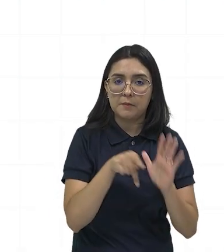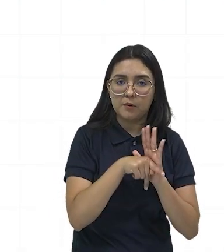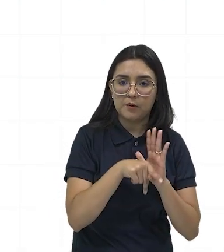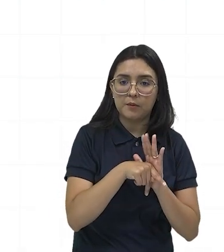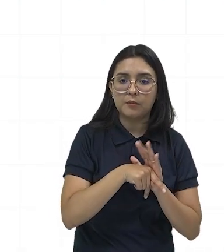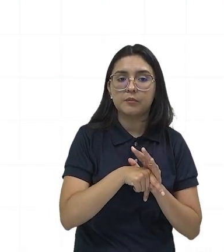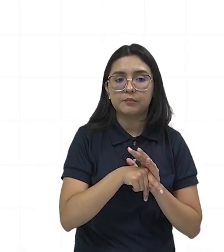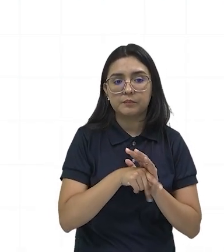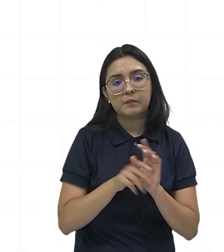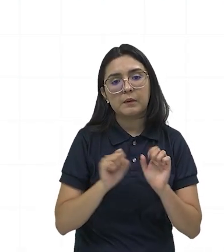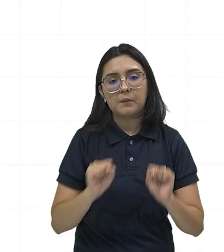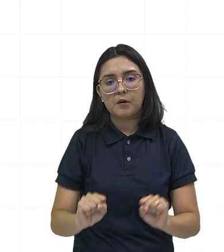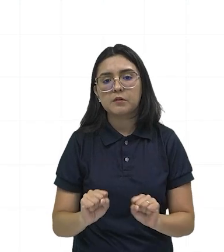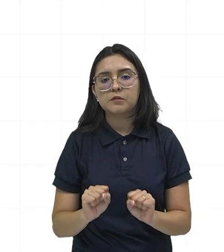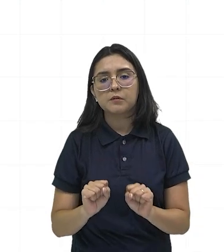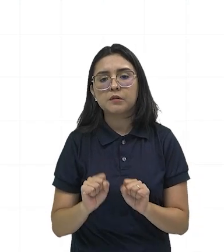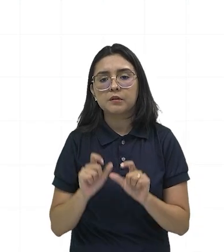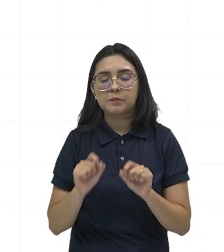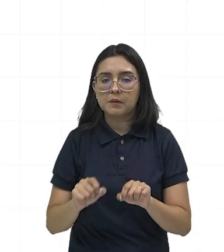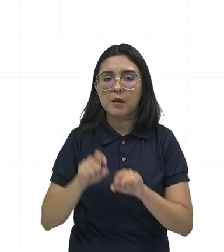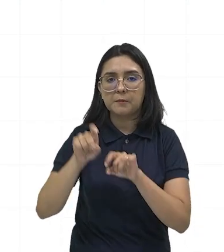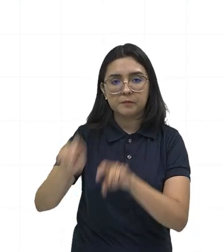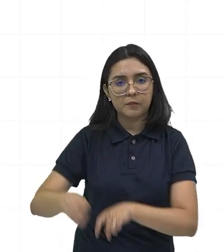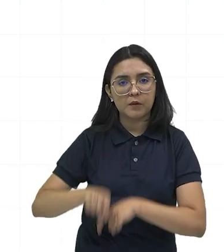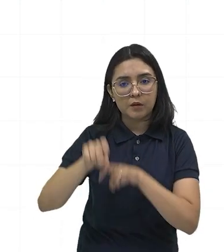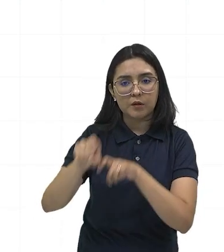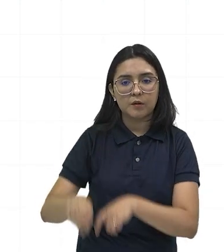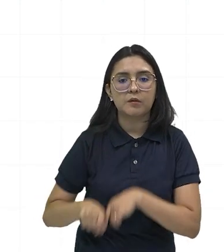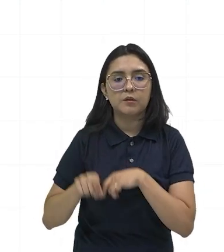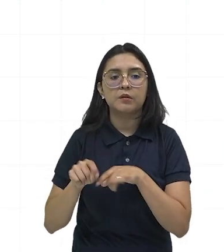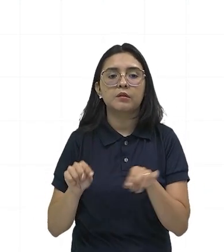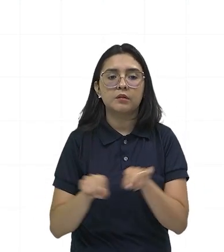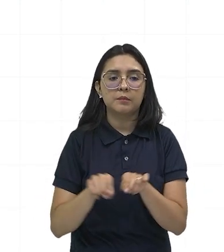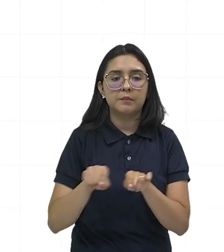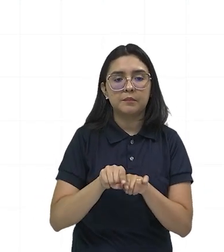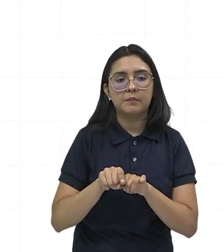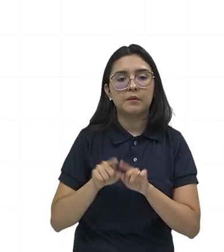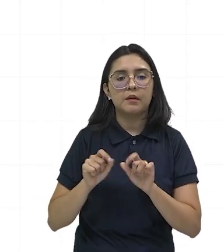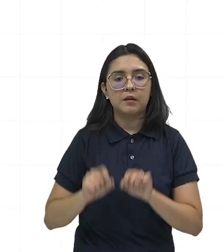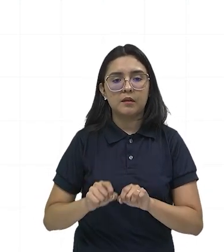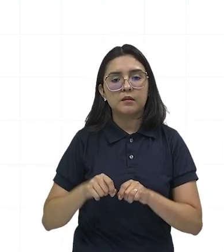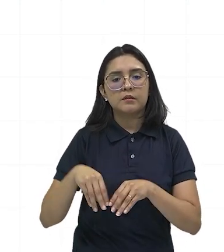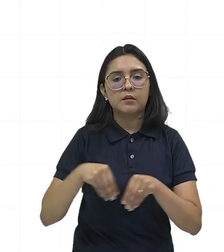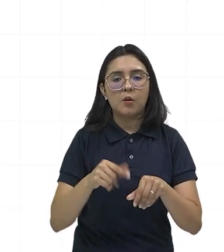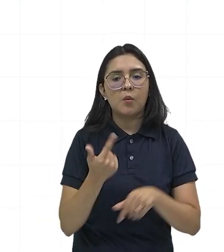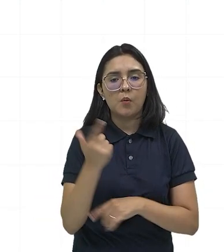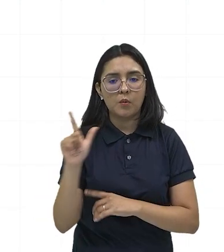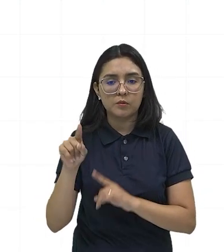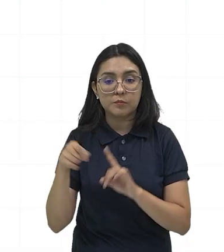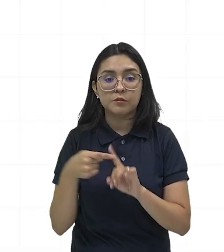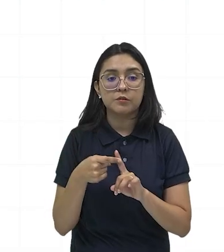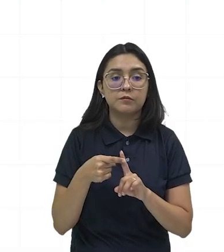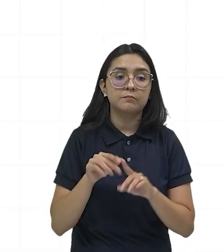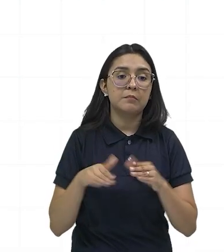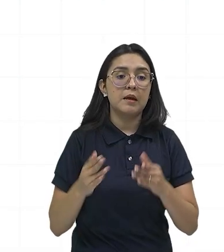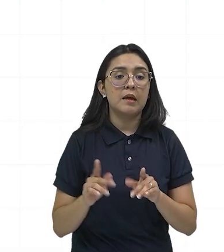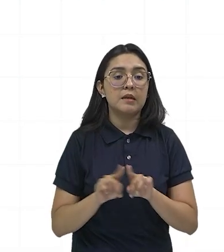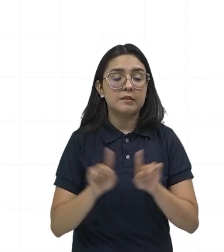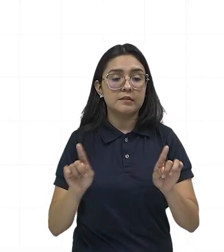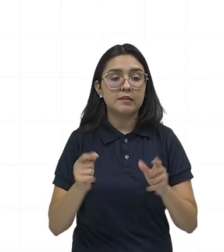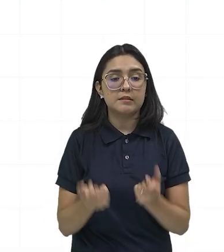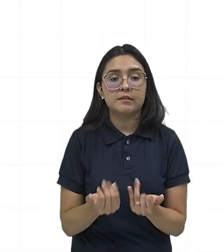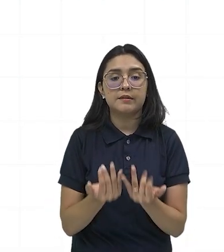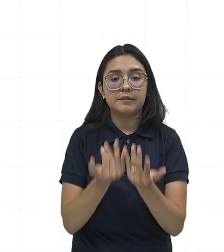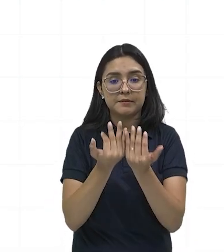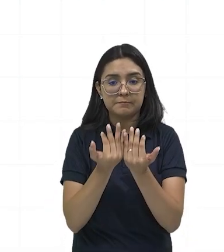específicas, seja para fins agrícolas, gestão de terras ou outros propósitos, essas queimadas elas